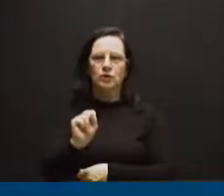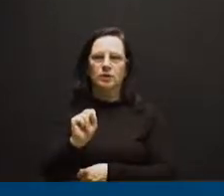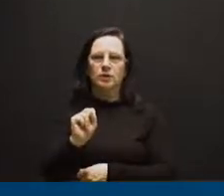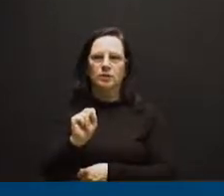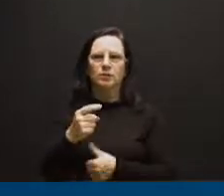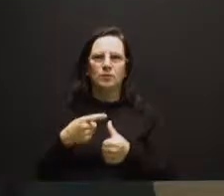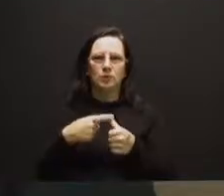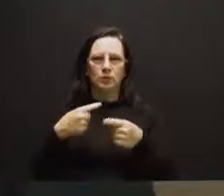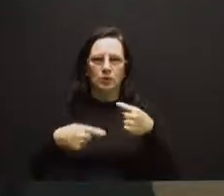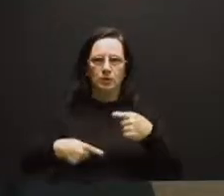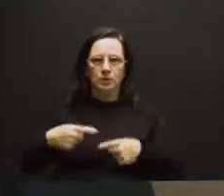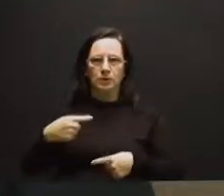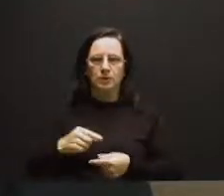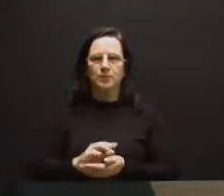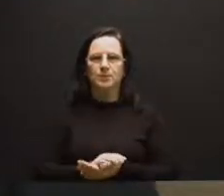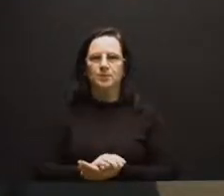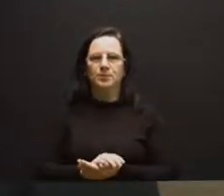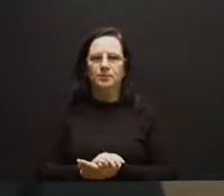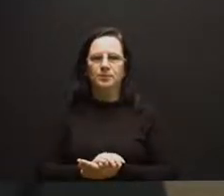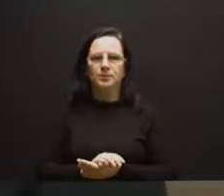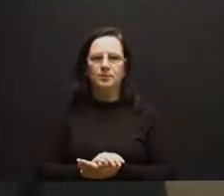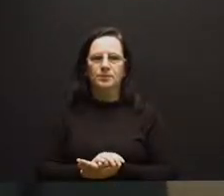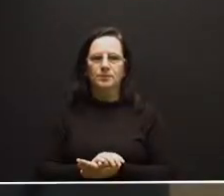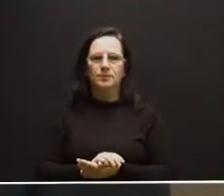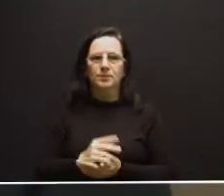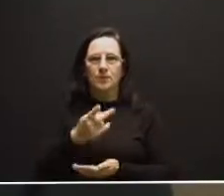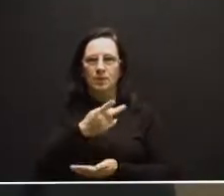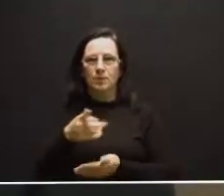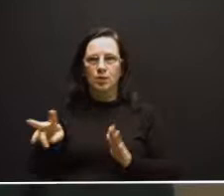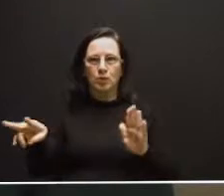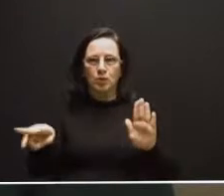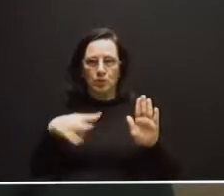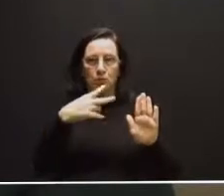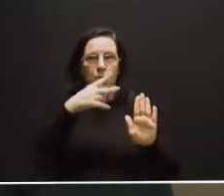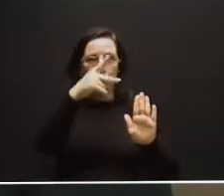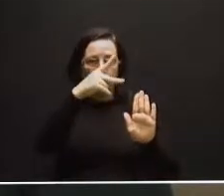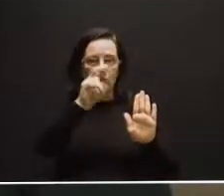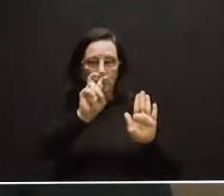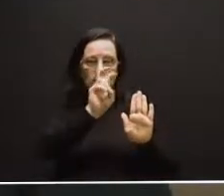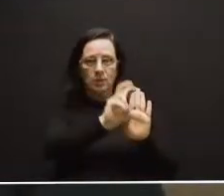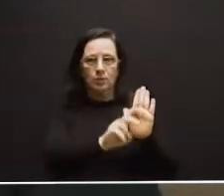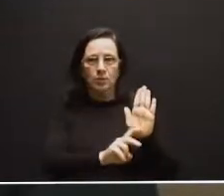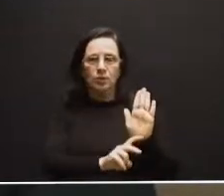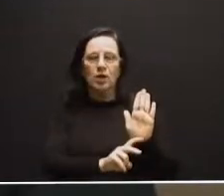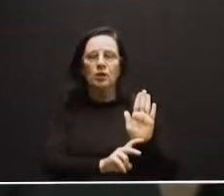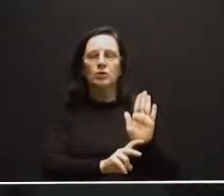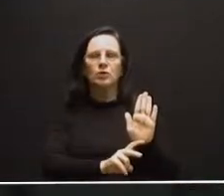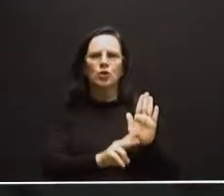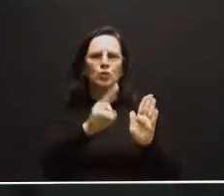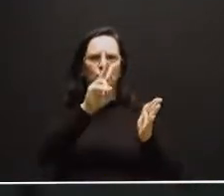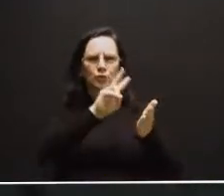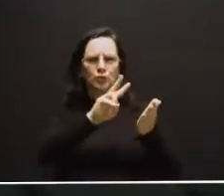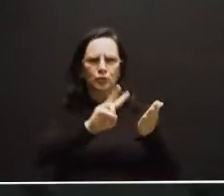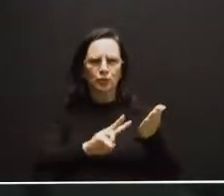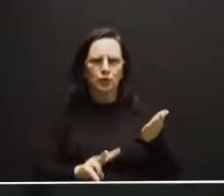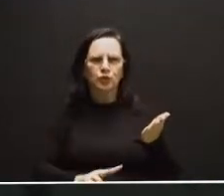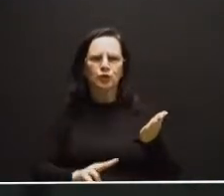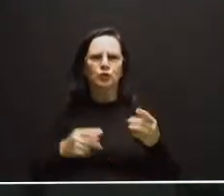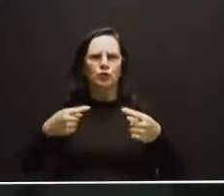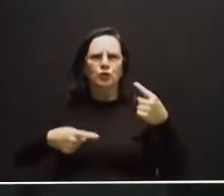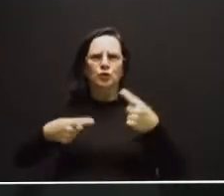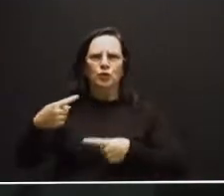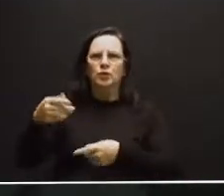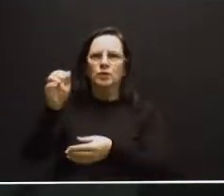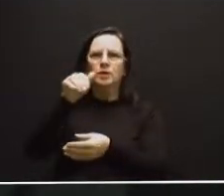discussão portanto vocês puderam acompanhar os cinco projetos de lei que serão analisados e discutidos e votados